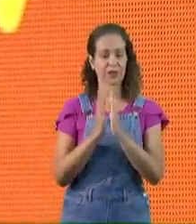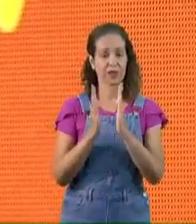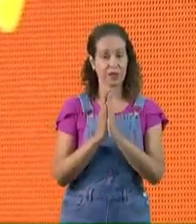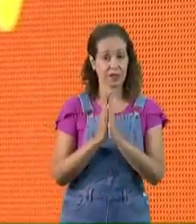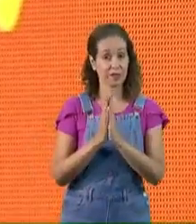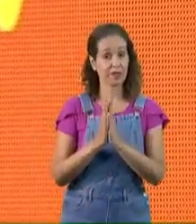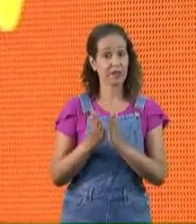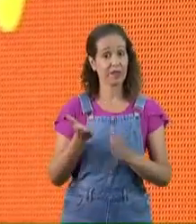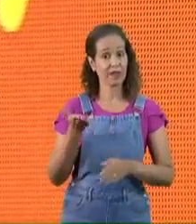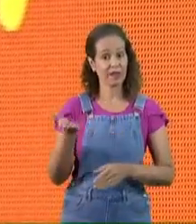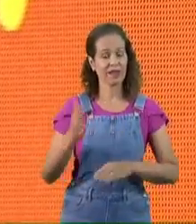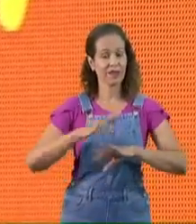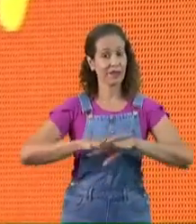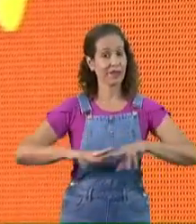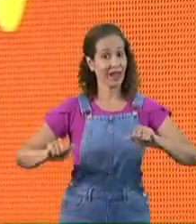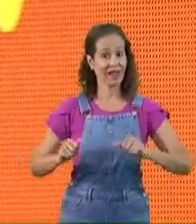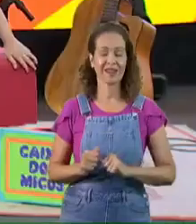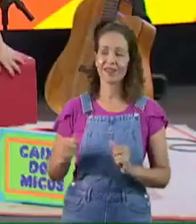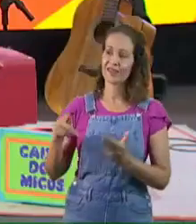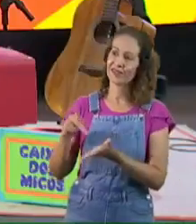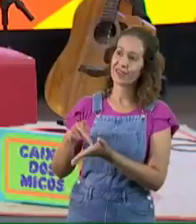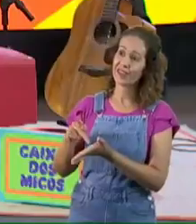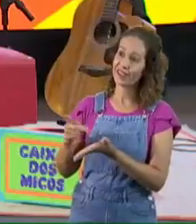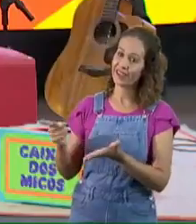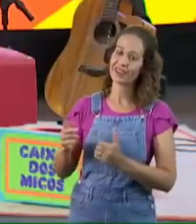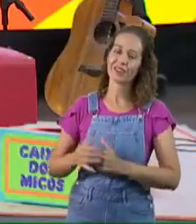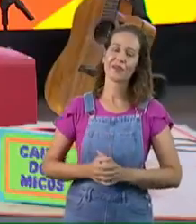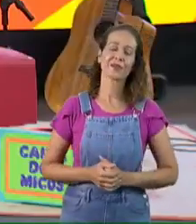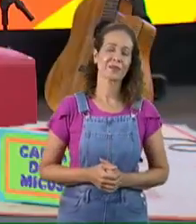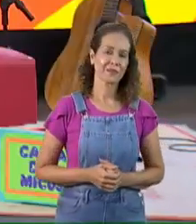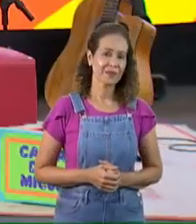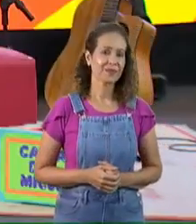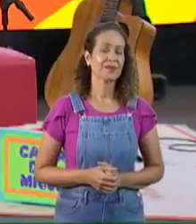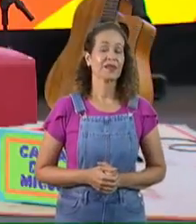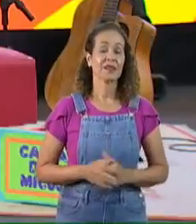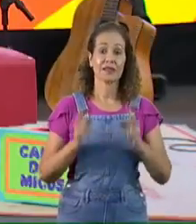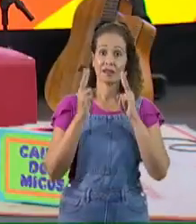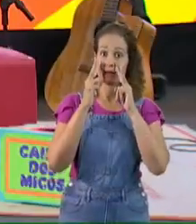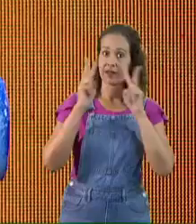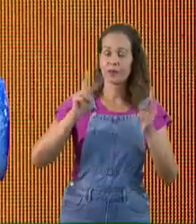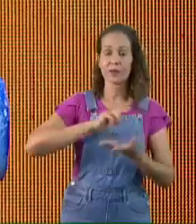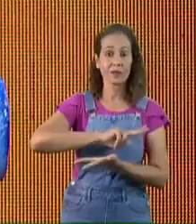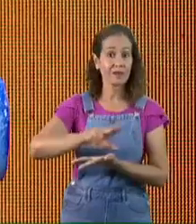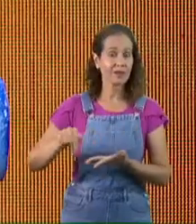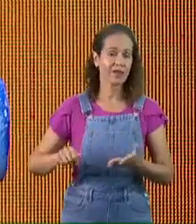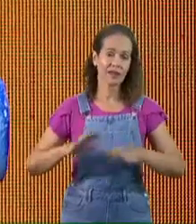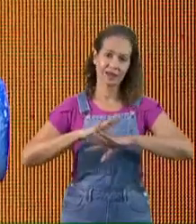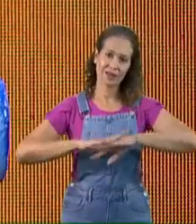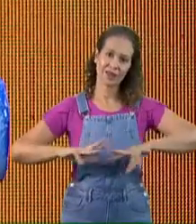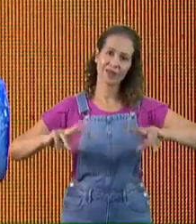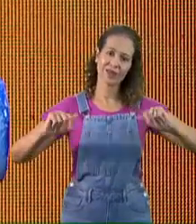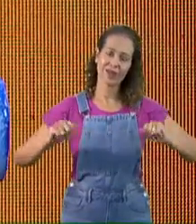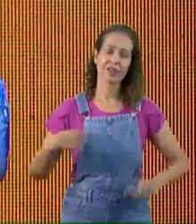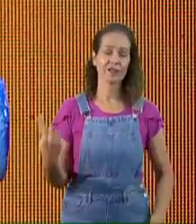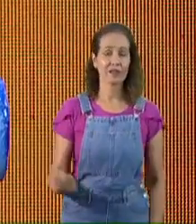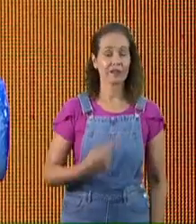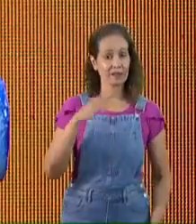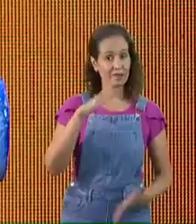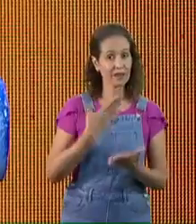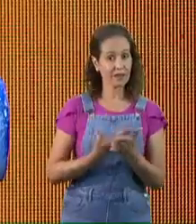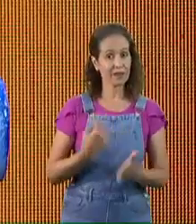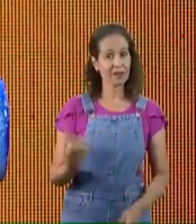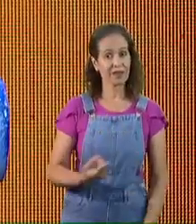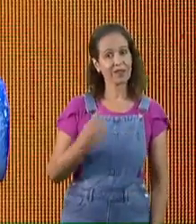curado. Foi mesmo, né, Carol? Olha para vocês verem, né, crianças, tantos testemunhos aqui de cura. Nós cremos que o nosso